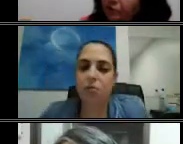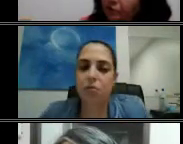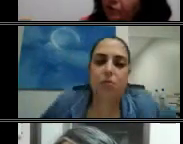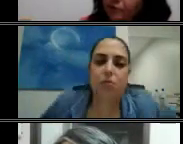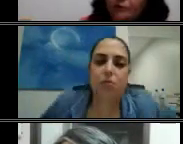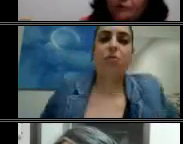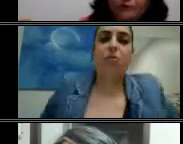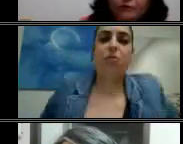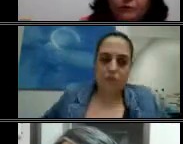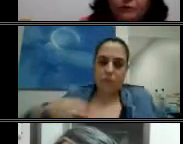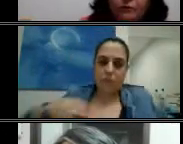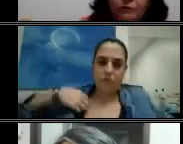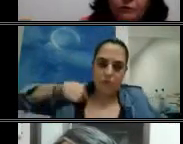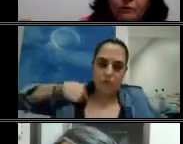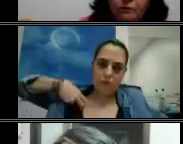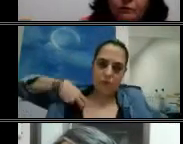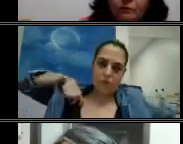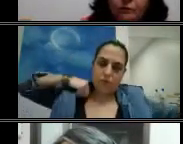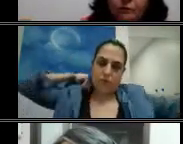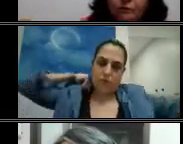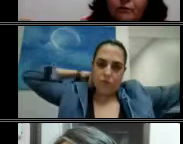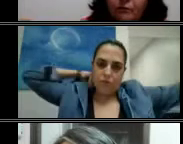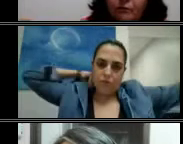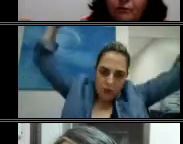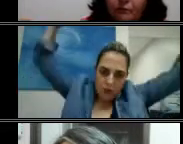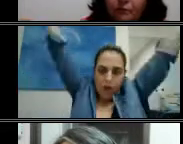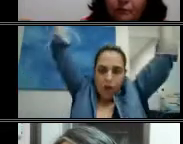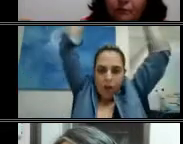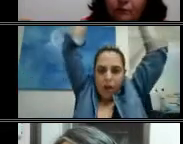Pervasividade é a presença